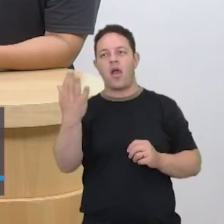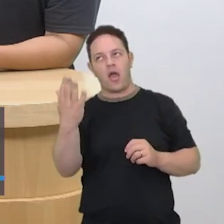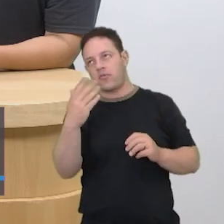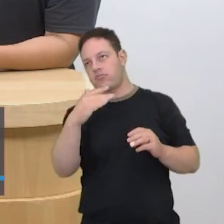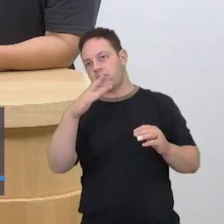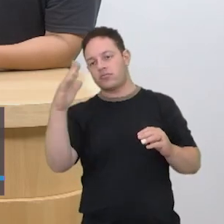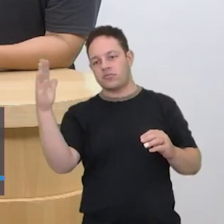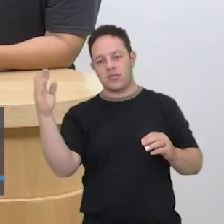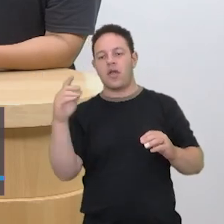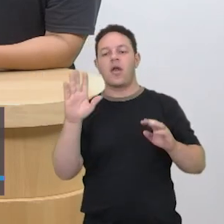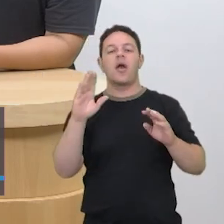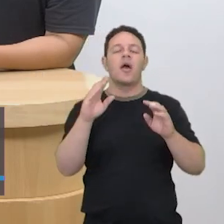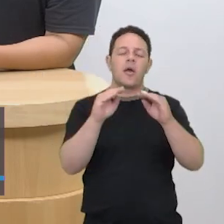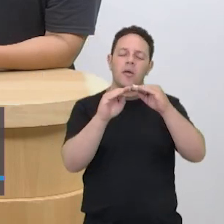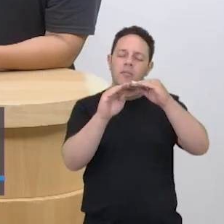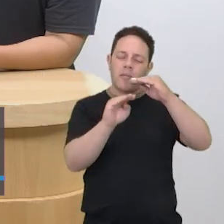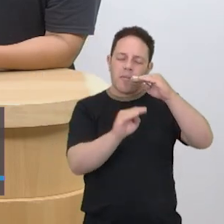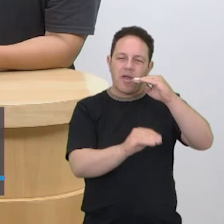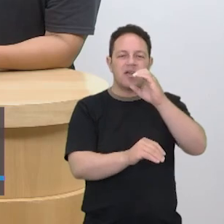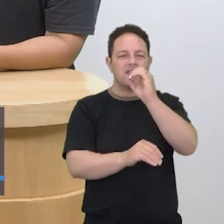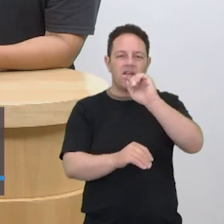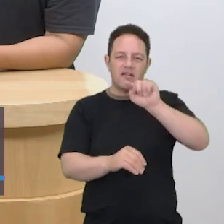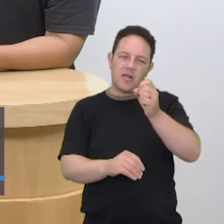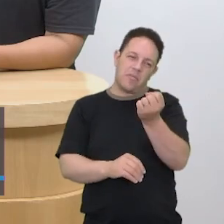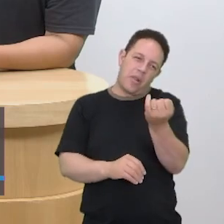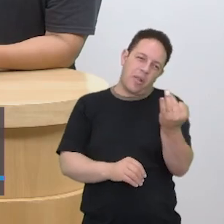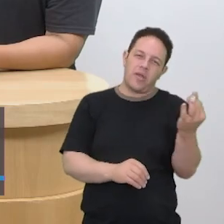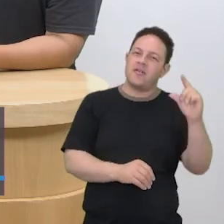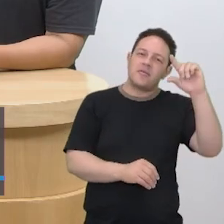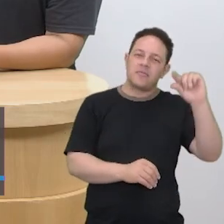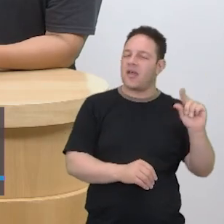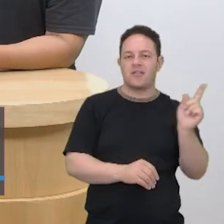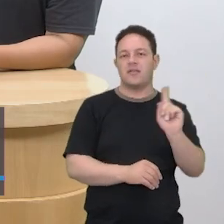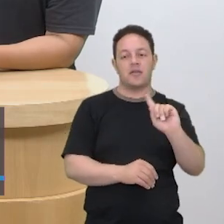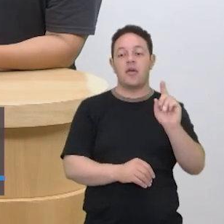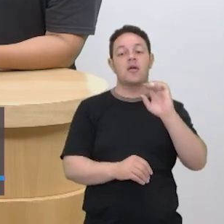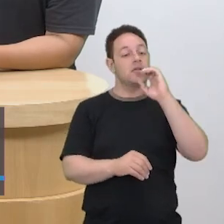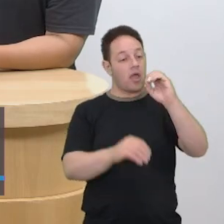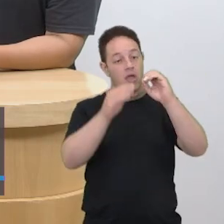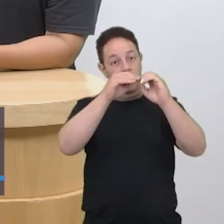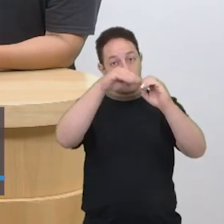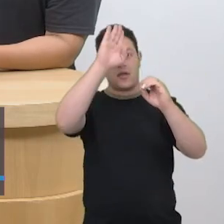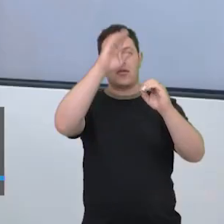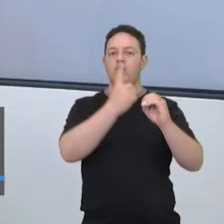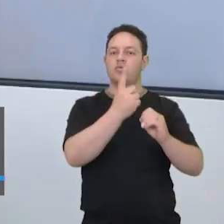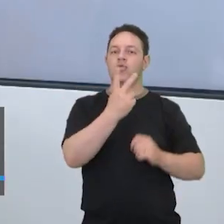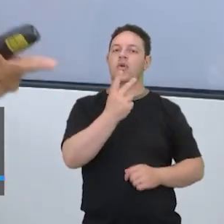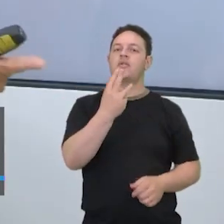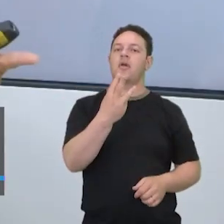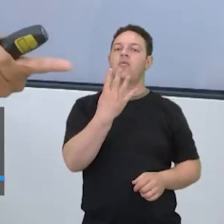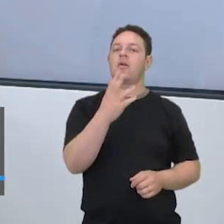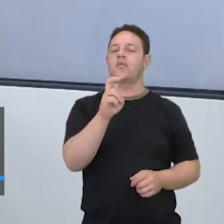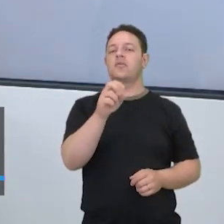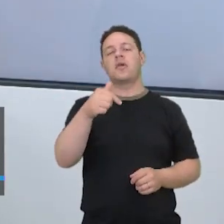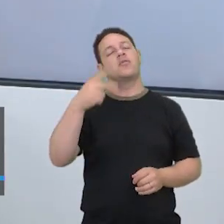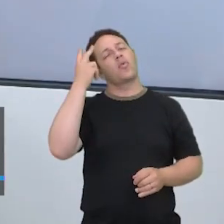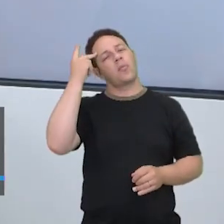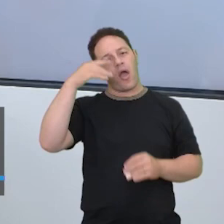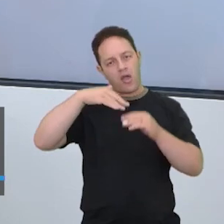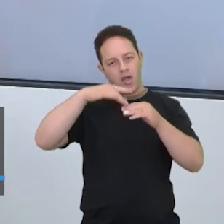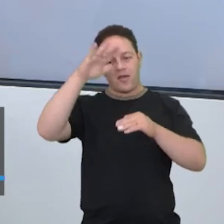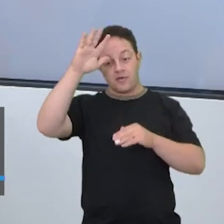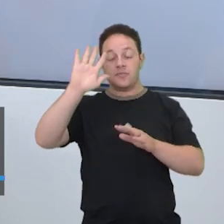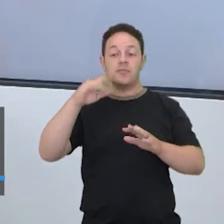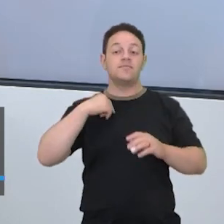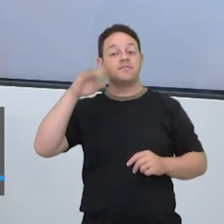tá, gente? Não os menores. Para baixo de 0 são ruins, né? Então, acima de 0. Então, se a gente for pensar, né,